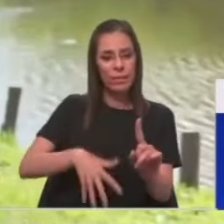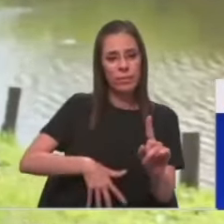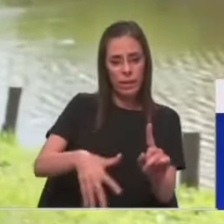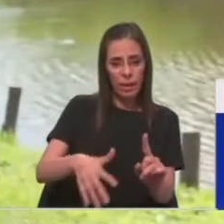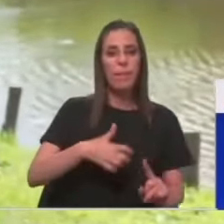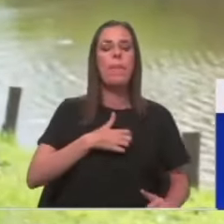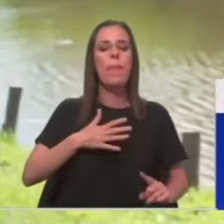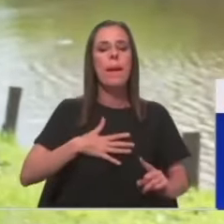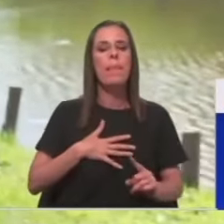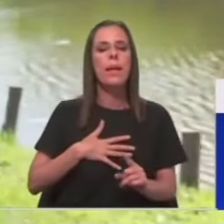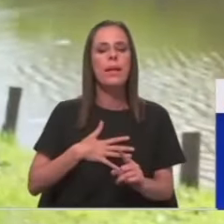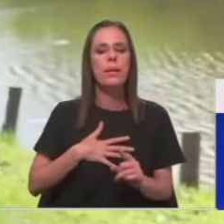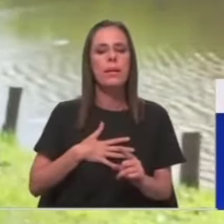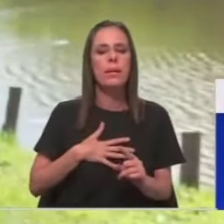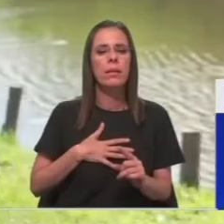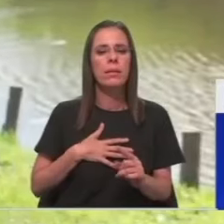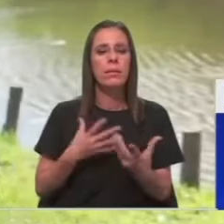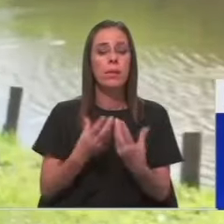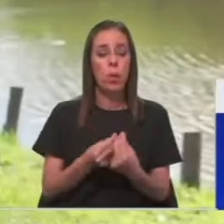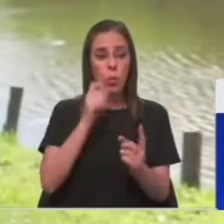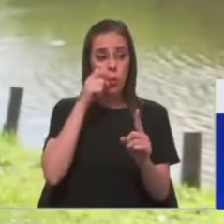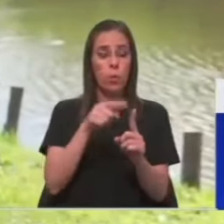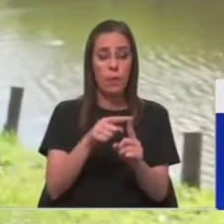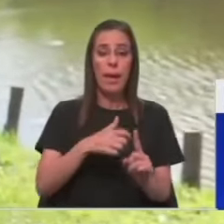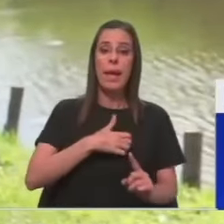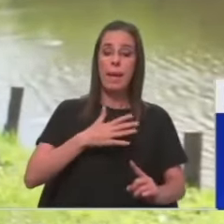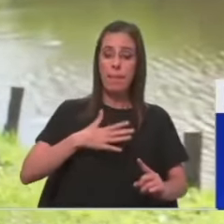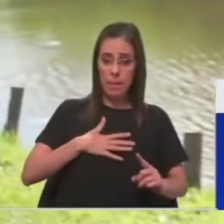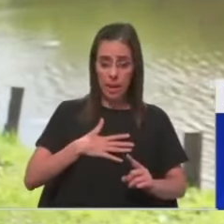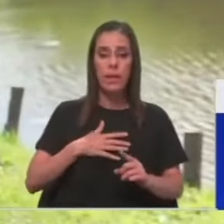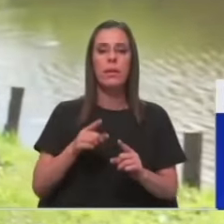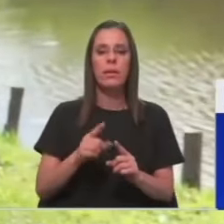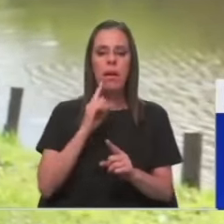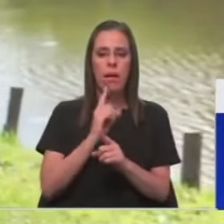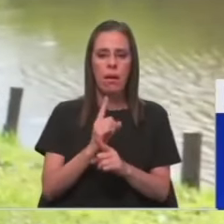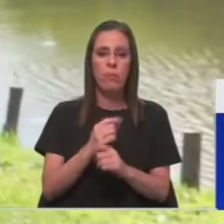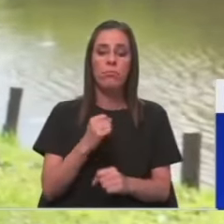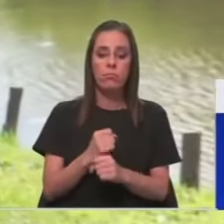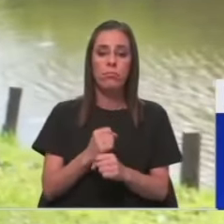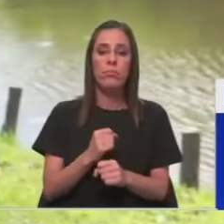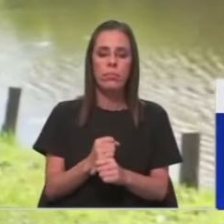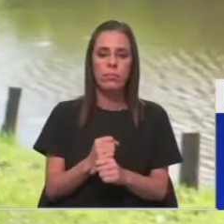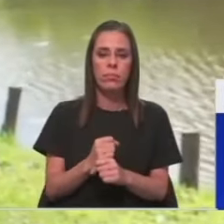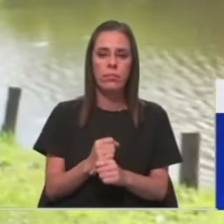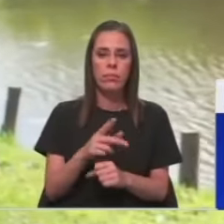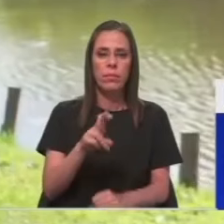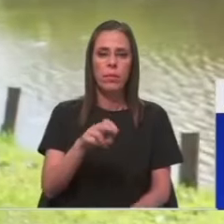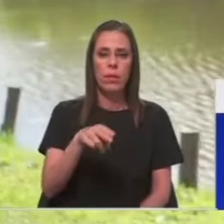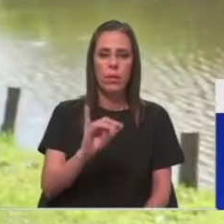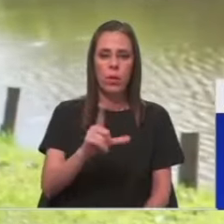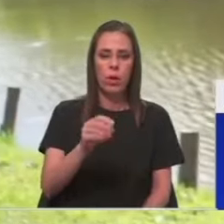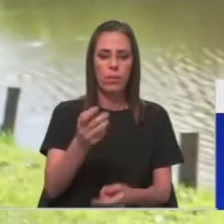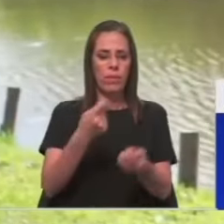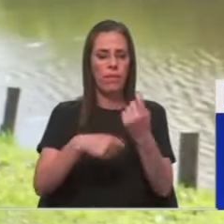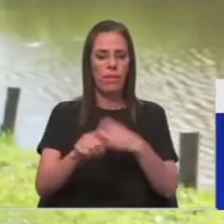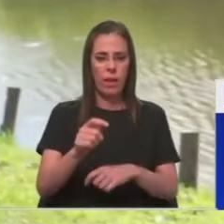empresa portanto esteve com este eh com o suspeito na empresa para a qual eh trabalhava e Rui Lopes